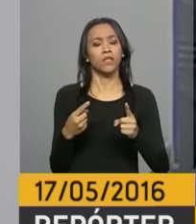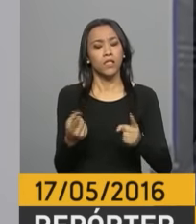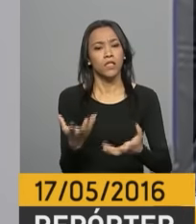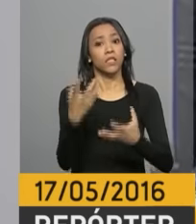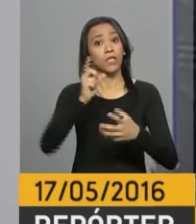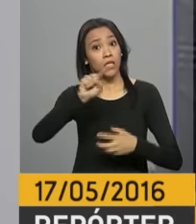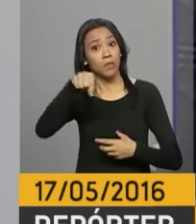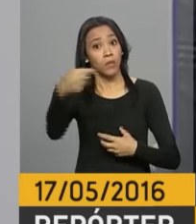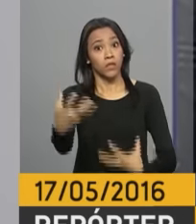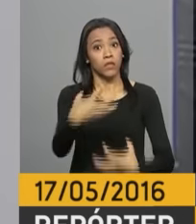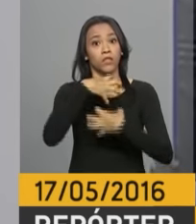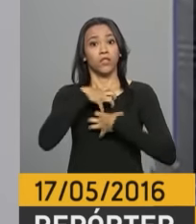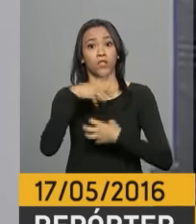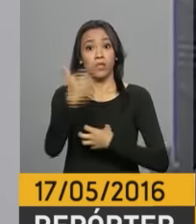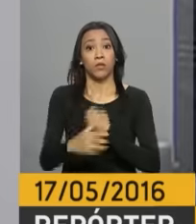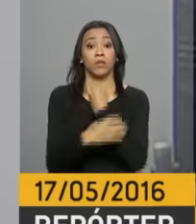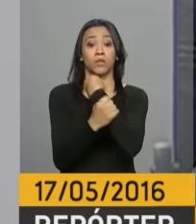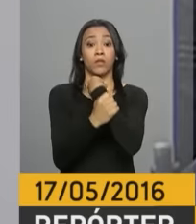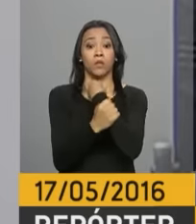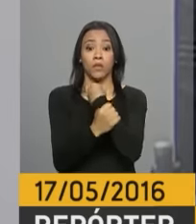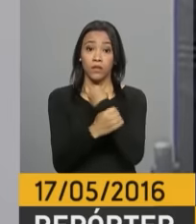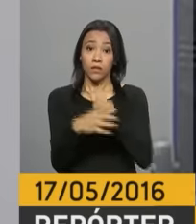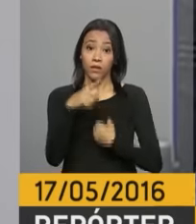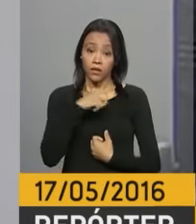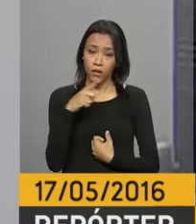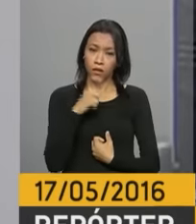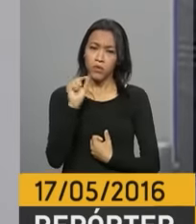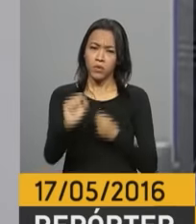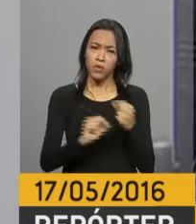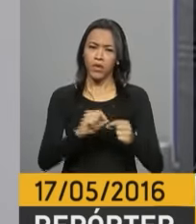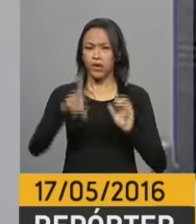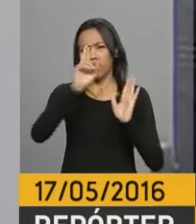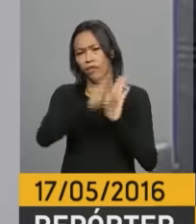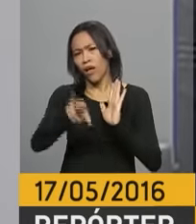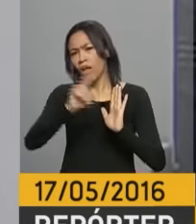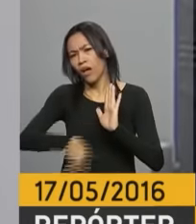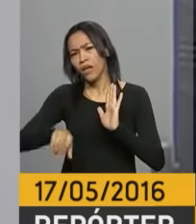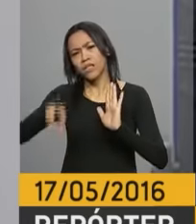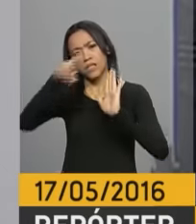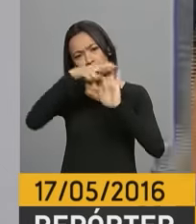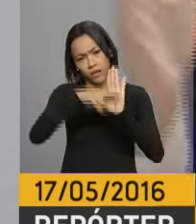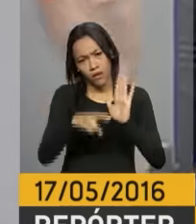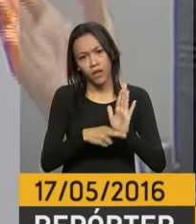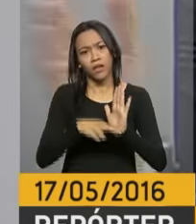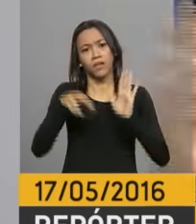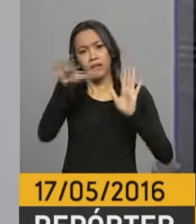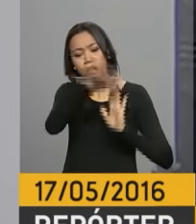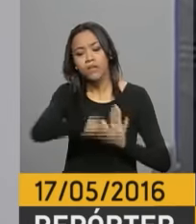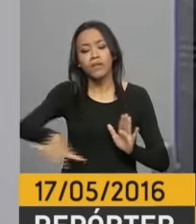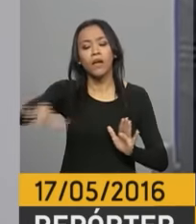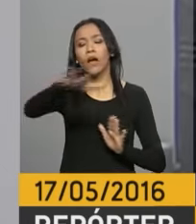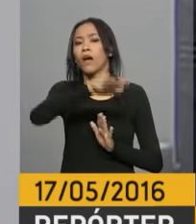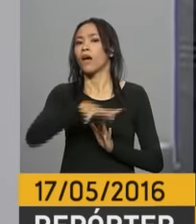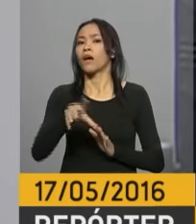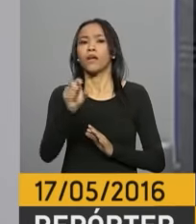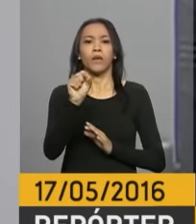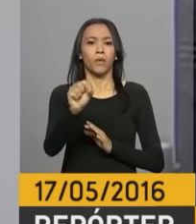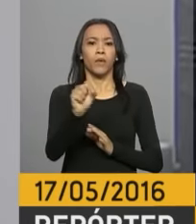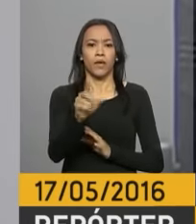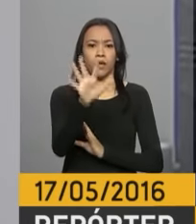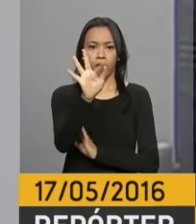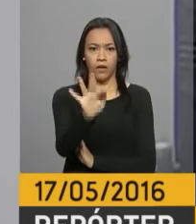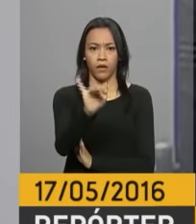resumo, nós temos aí uma série gradual de medidas. As medidas fiscais também, seja a